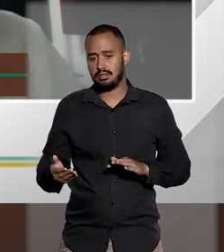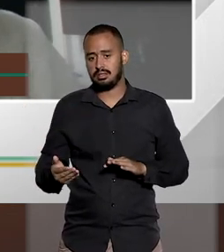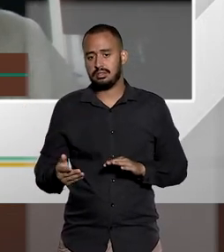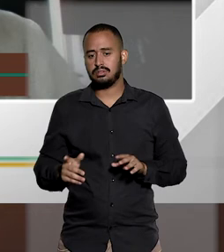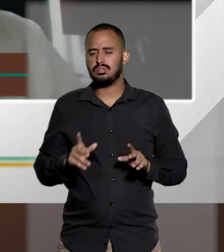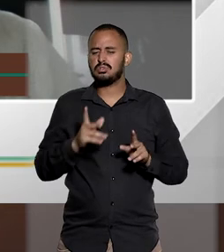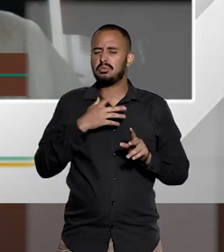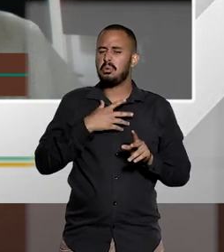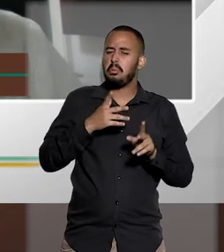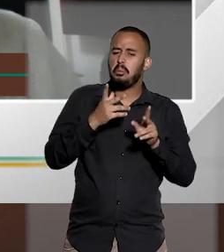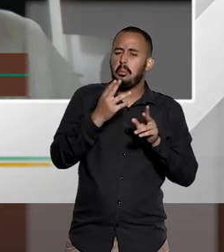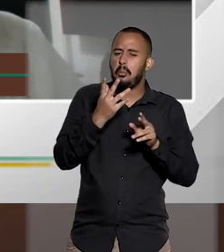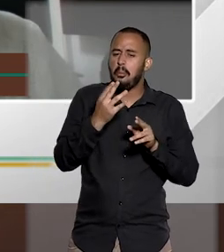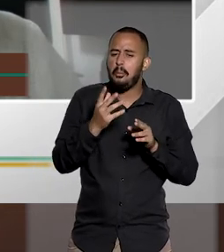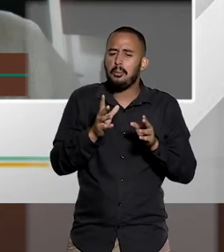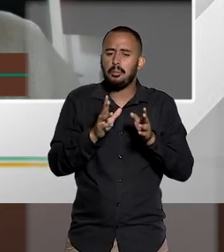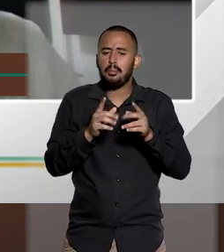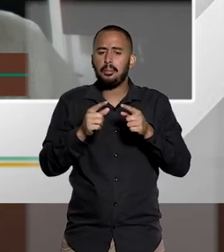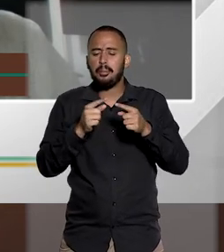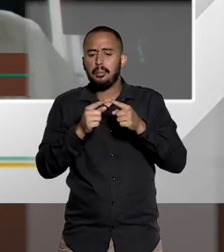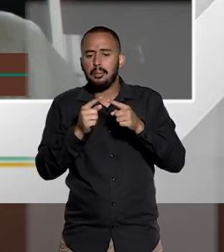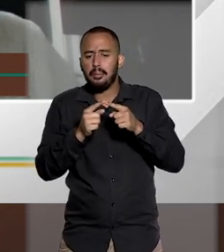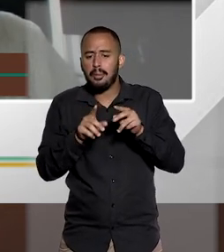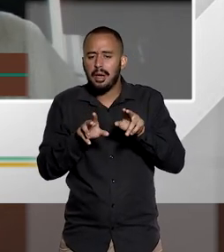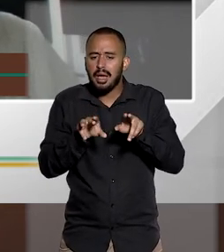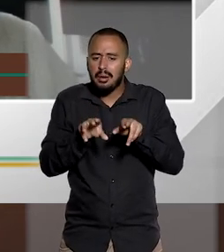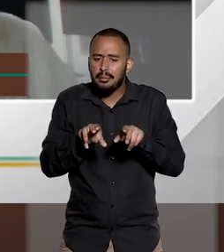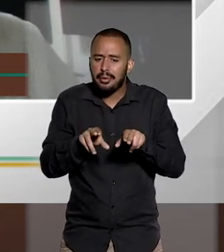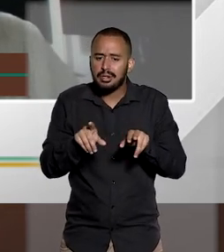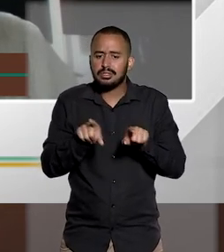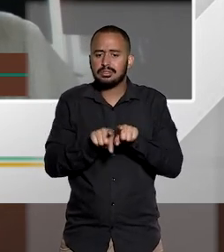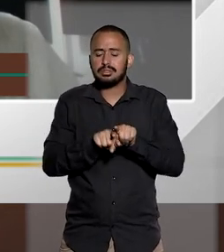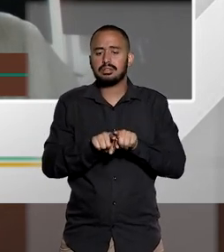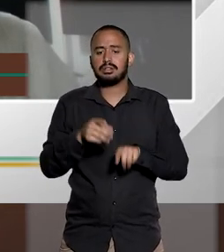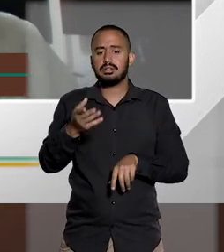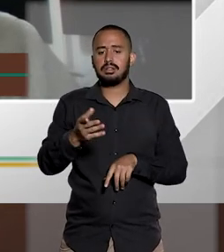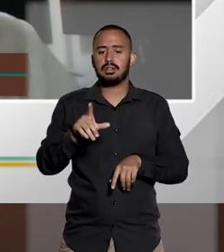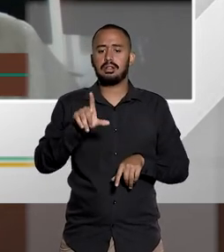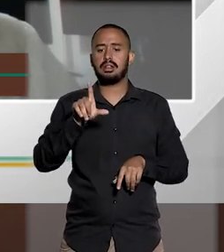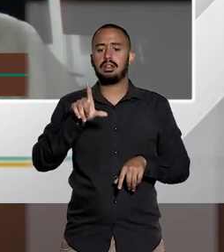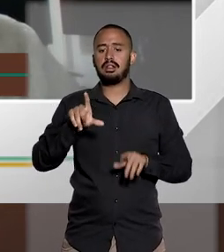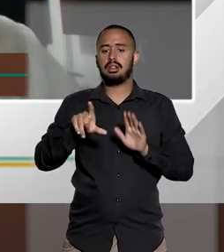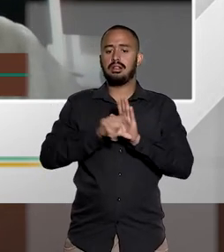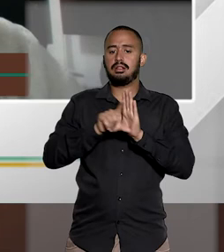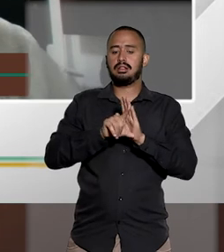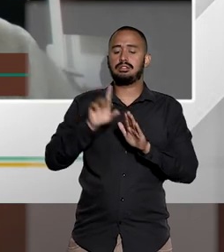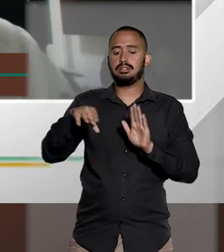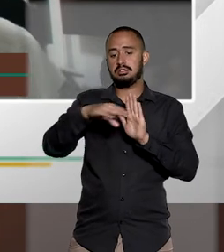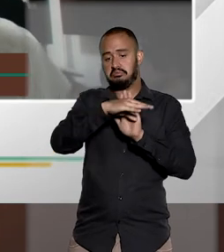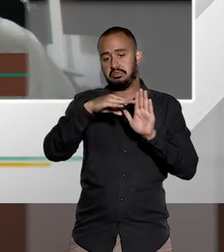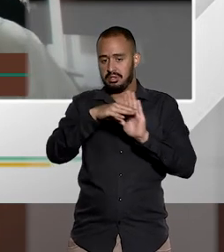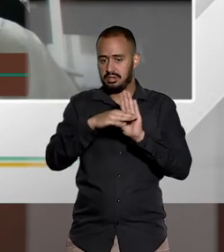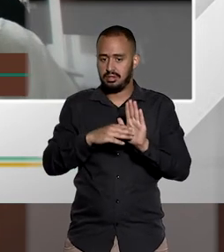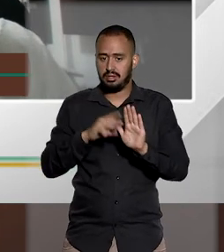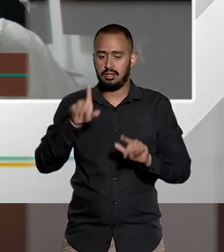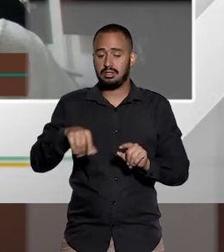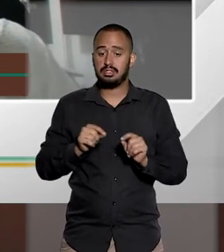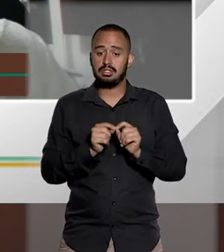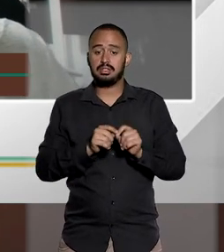são muito parecidas, são quase iguais às da Lei Geral de Licitações. Então, você não pode dizer que aquela norma, se está